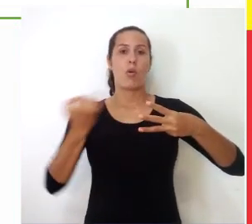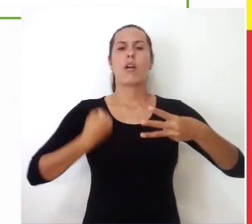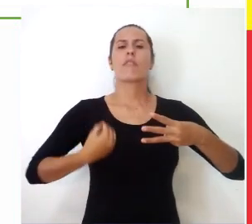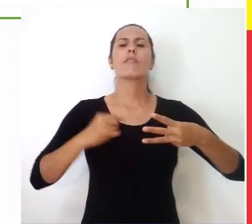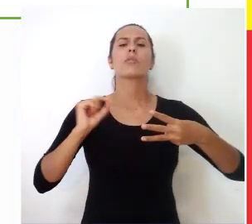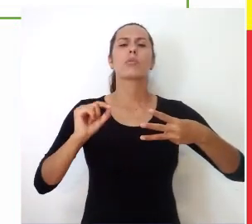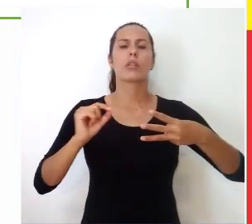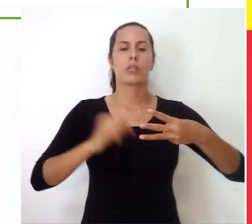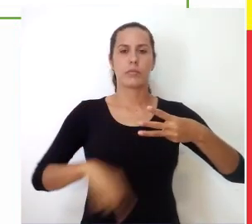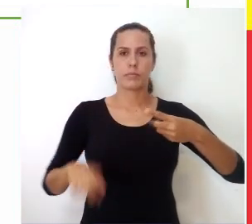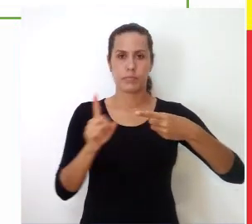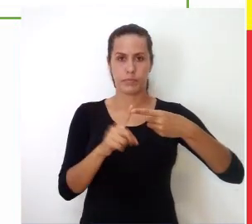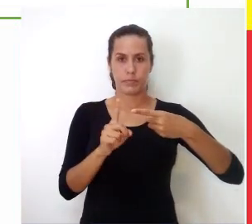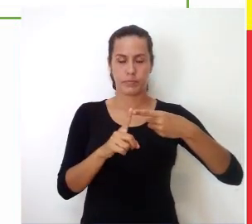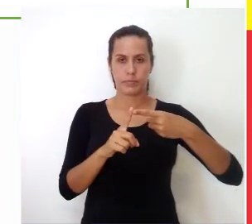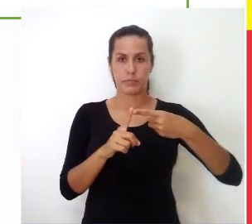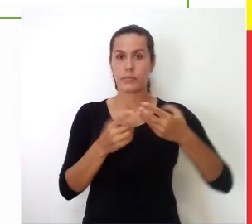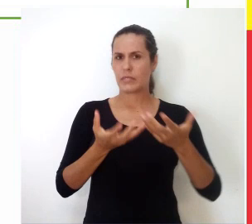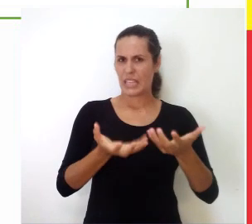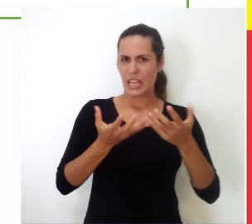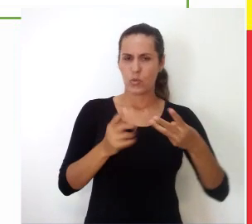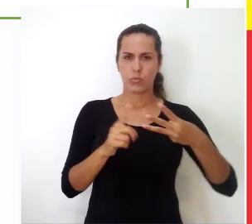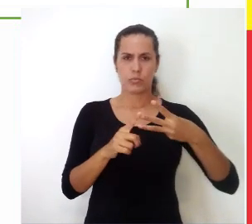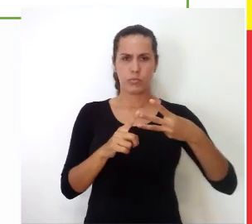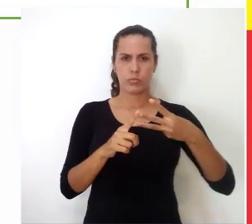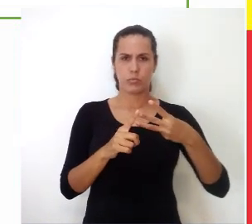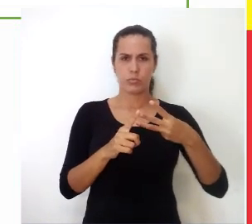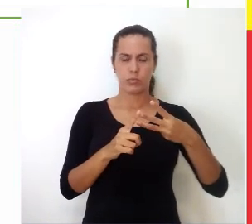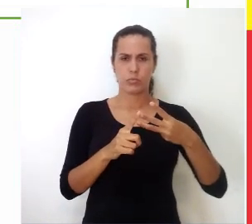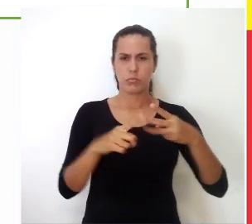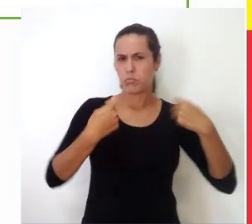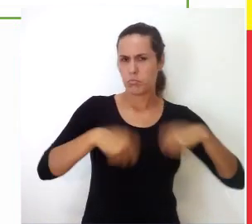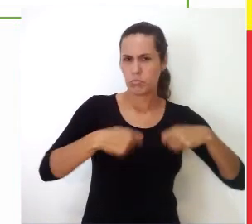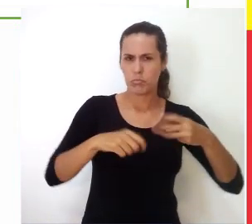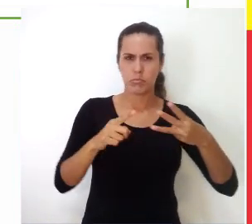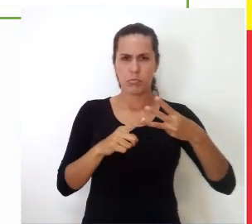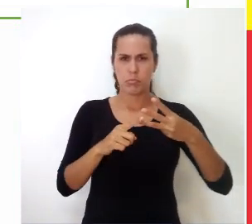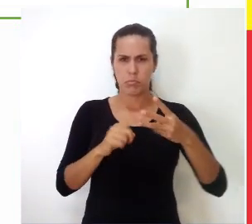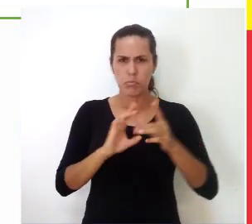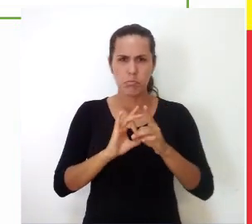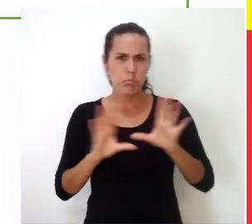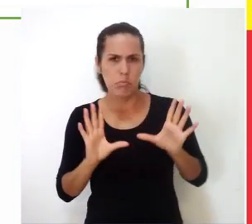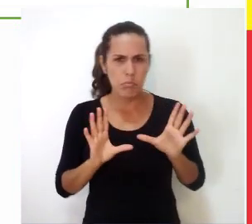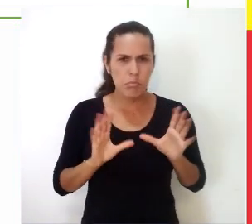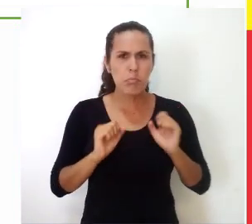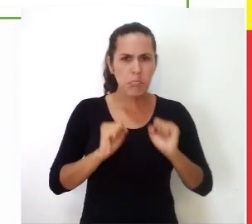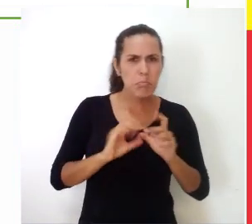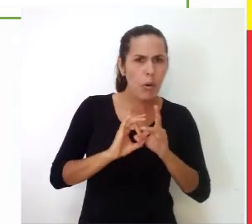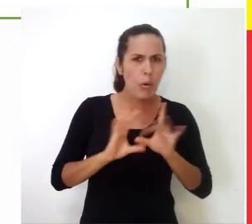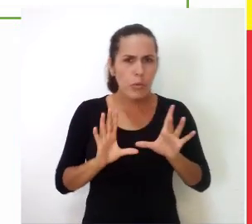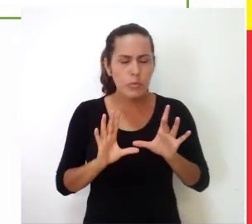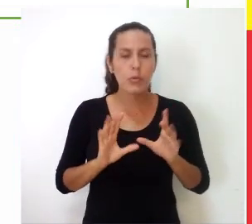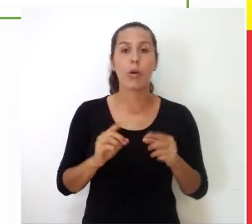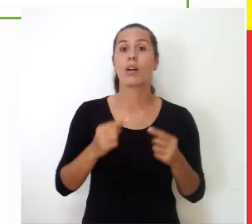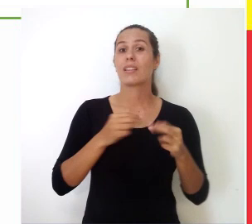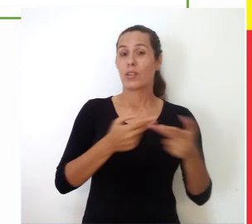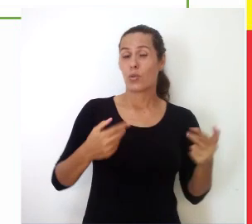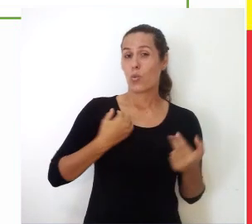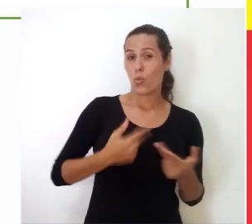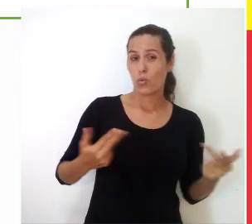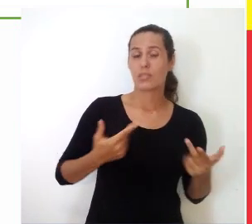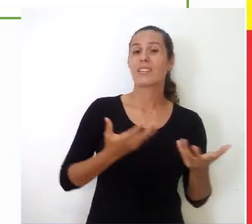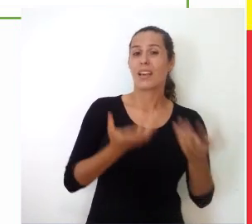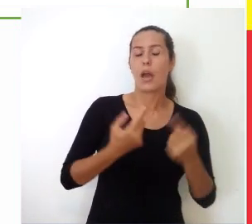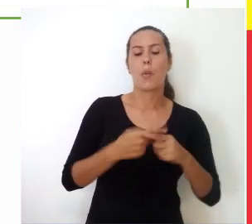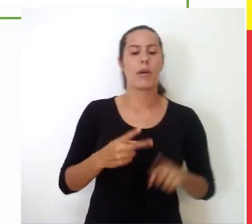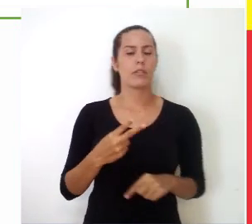vida. Quais são? Vamos ver. Quero? Devo? Posso? Tem coisa que eu quero, mas